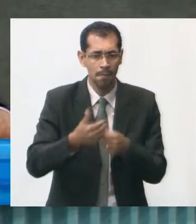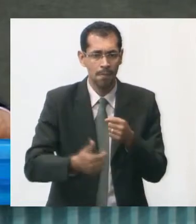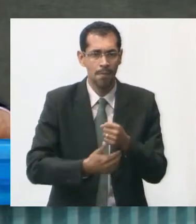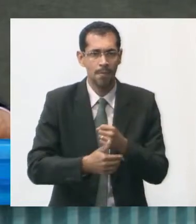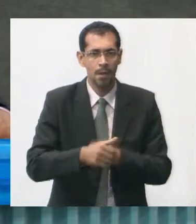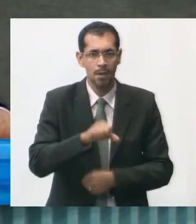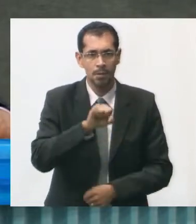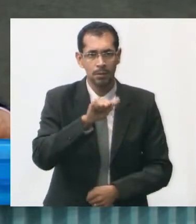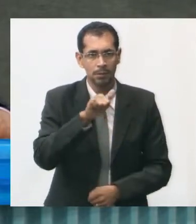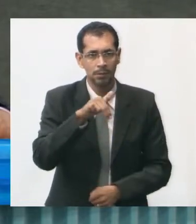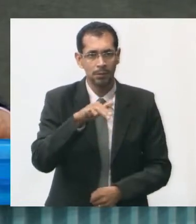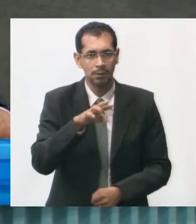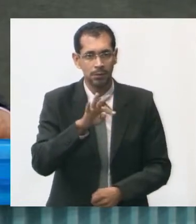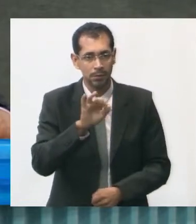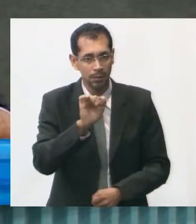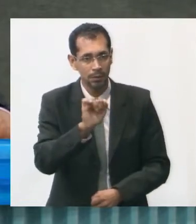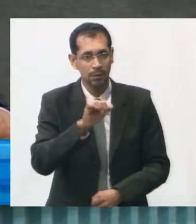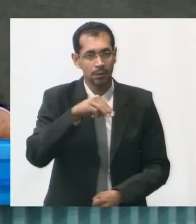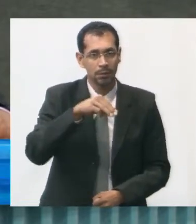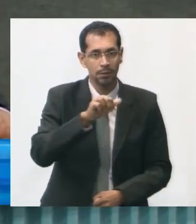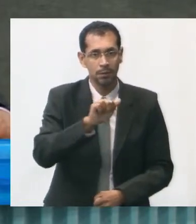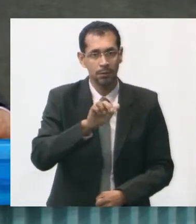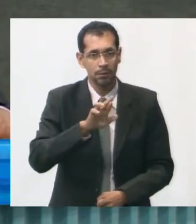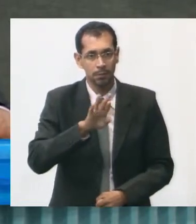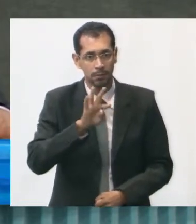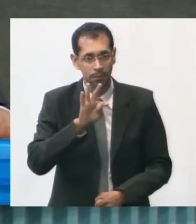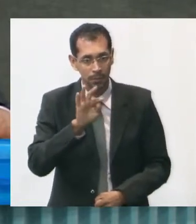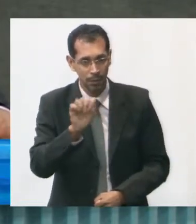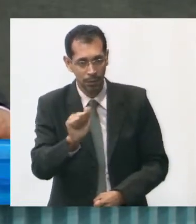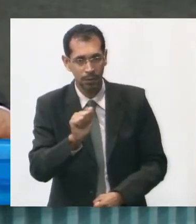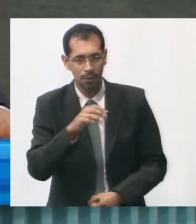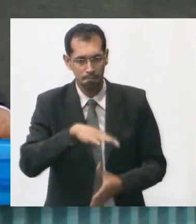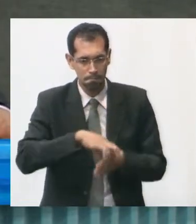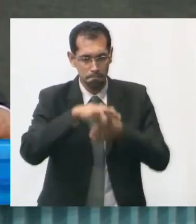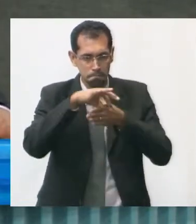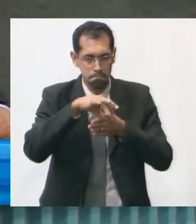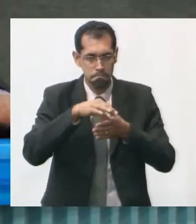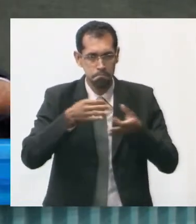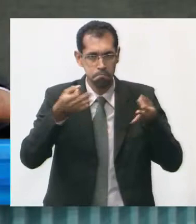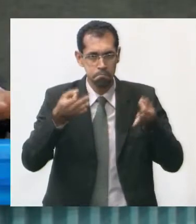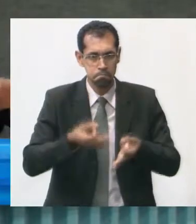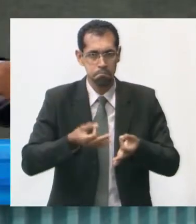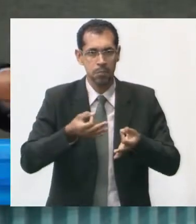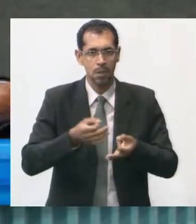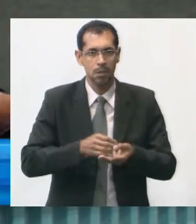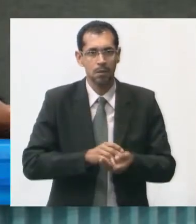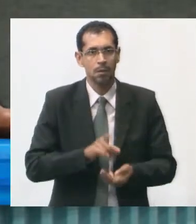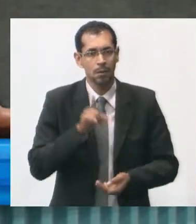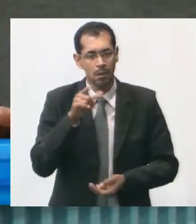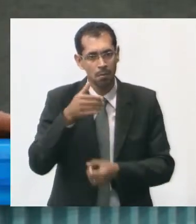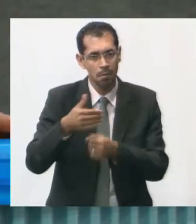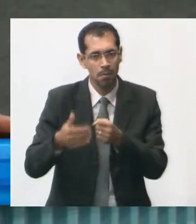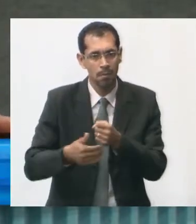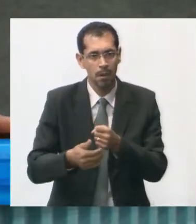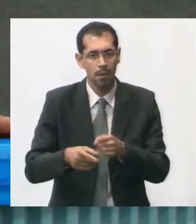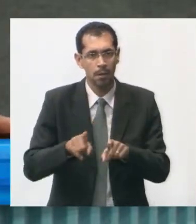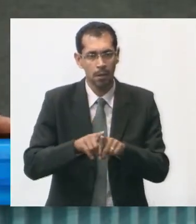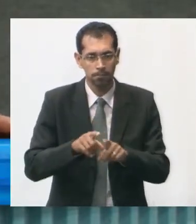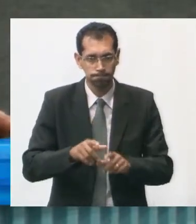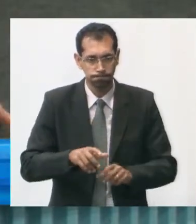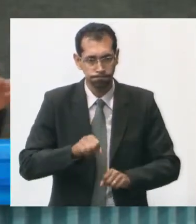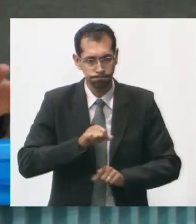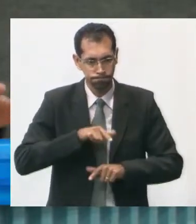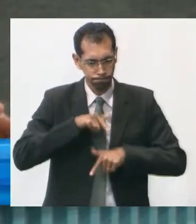de Santa Marta. Jair tem feito um trabalho muito forte naquela região também, com